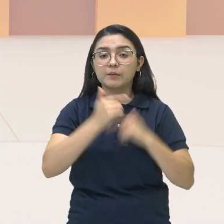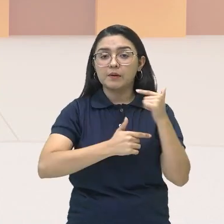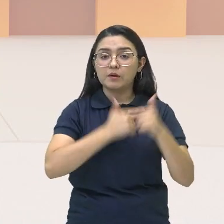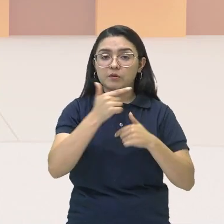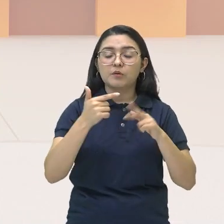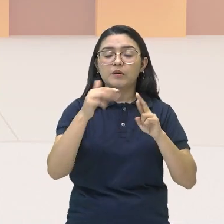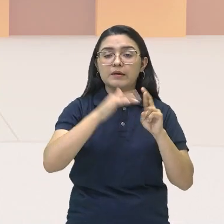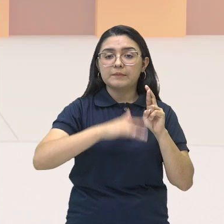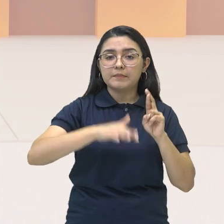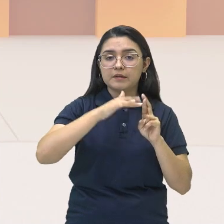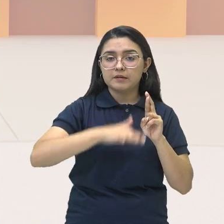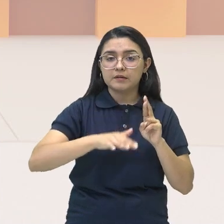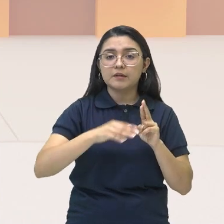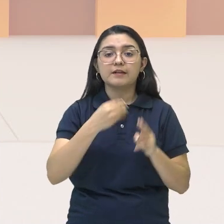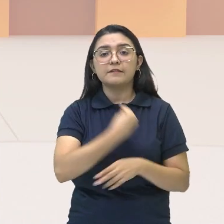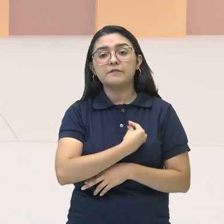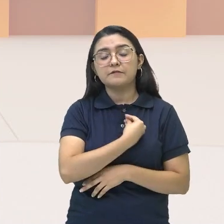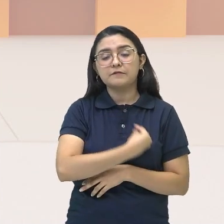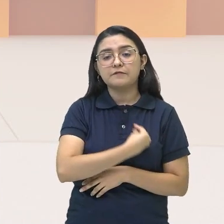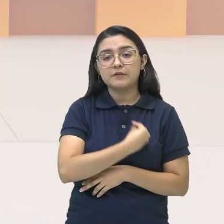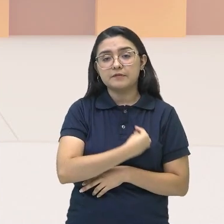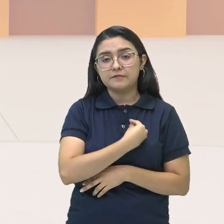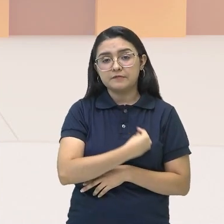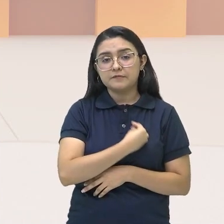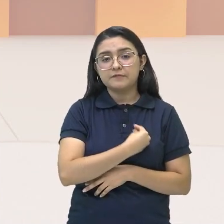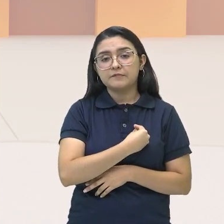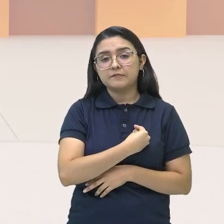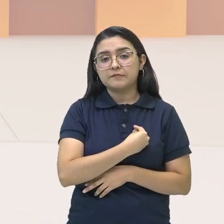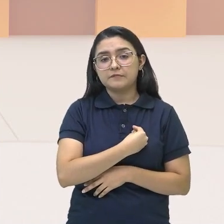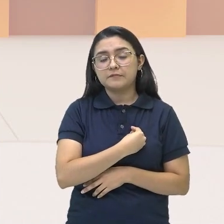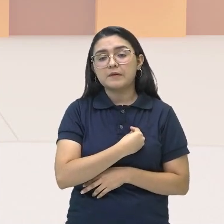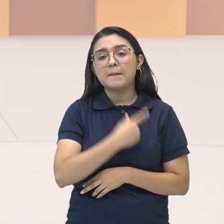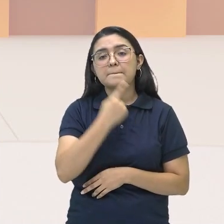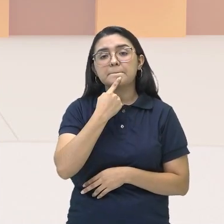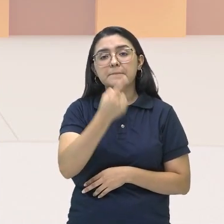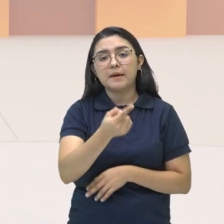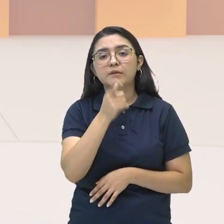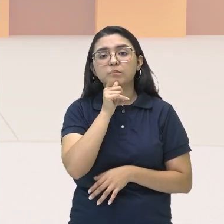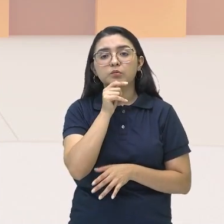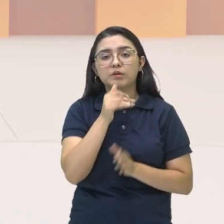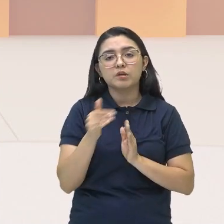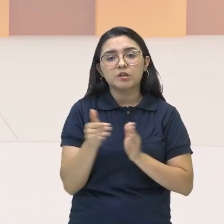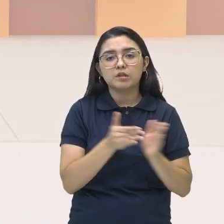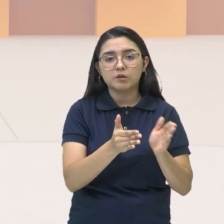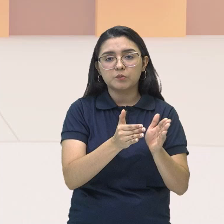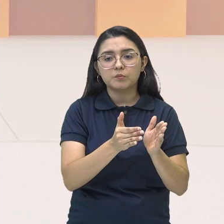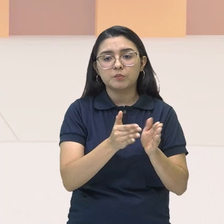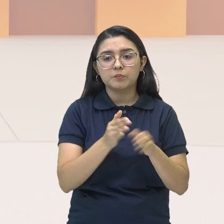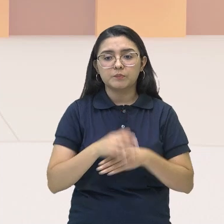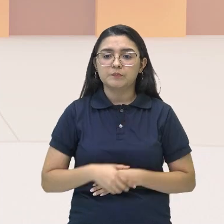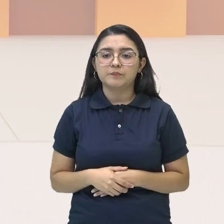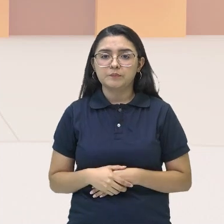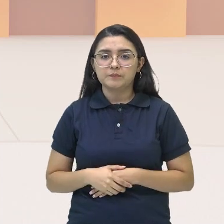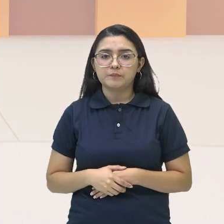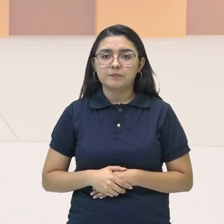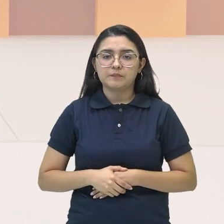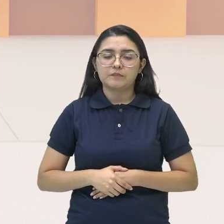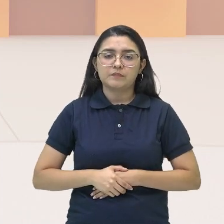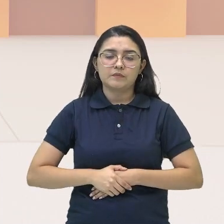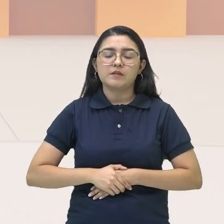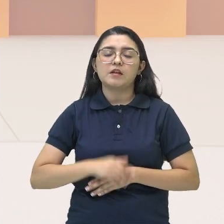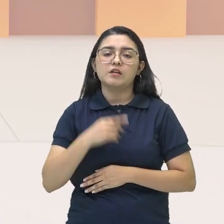ribeirinho, ele mora, né, à beira dos rios, né? Ele não mora diretamente